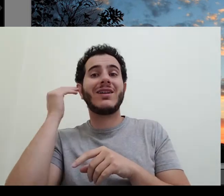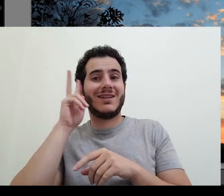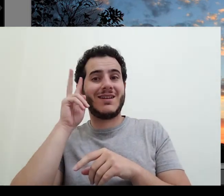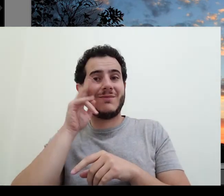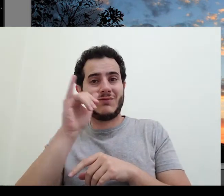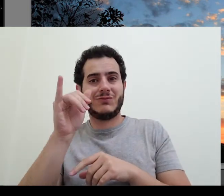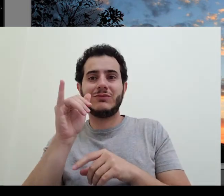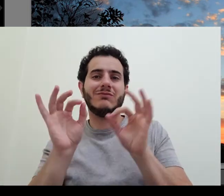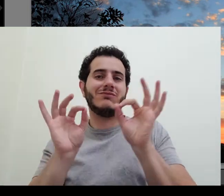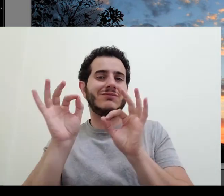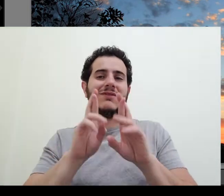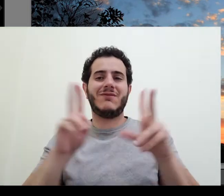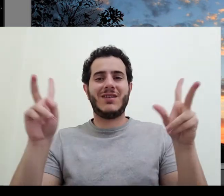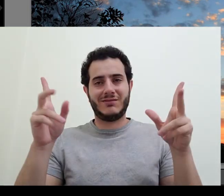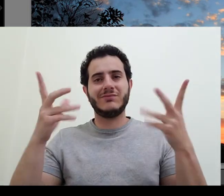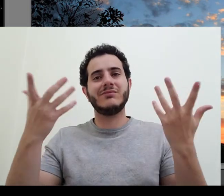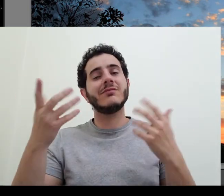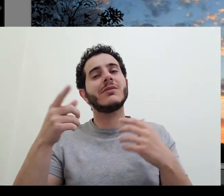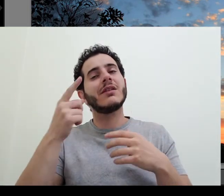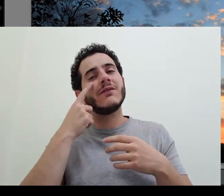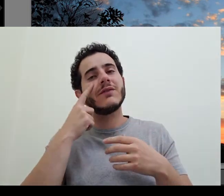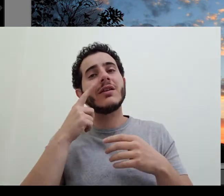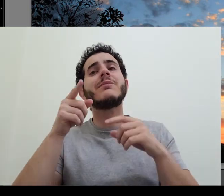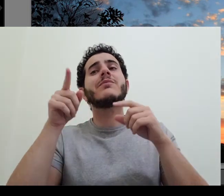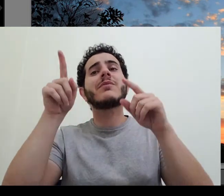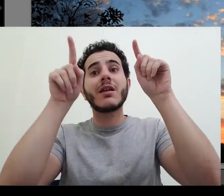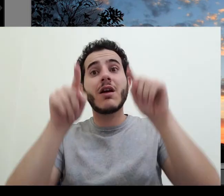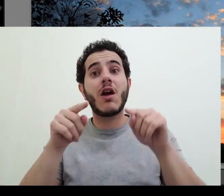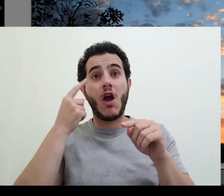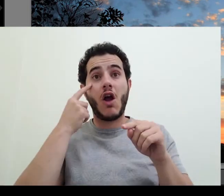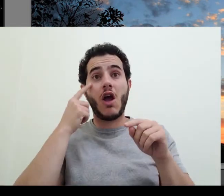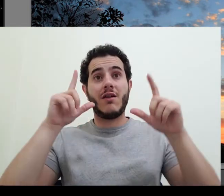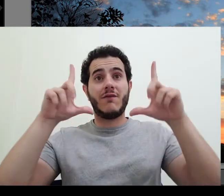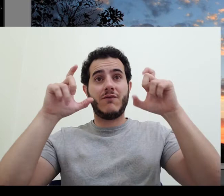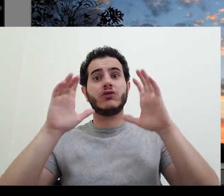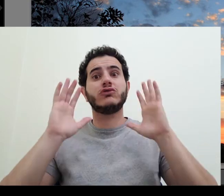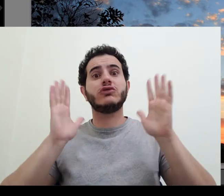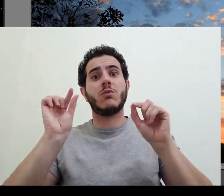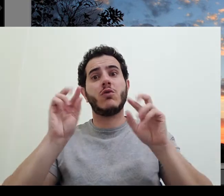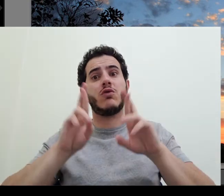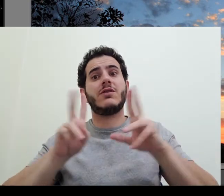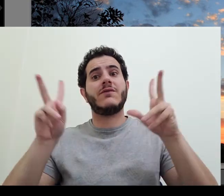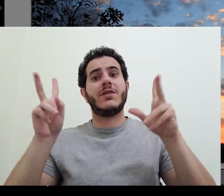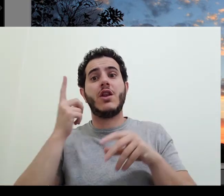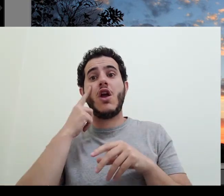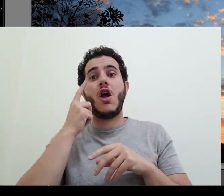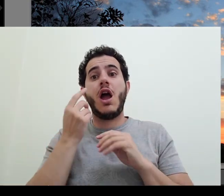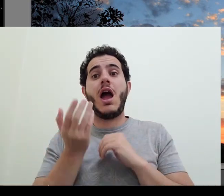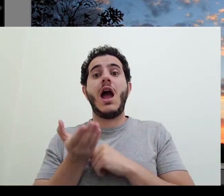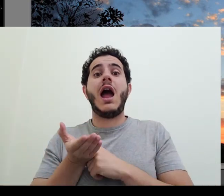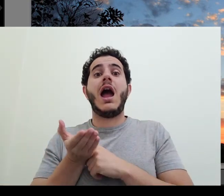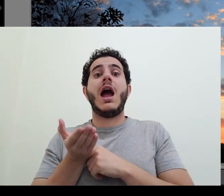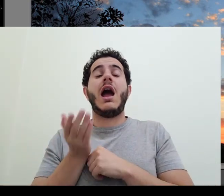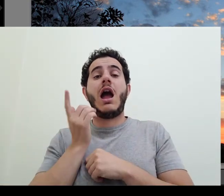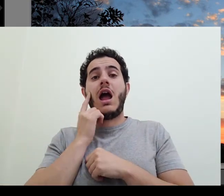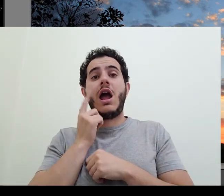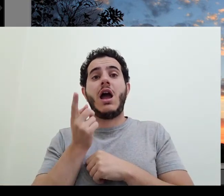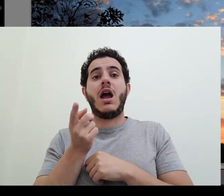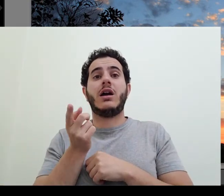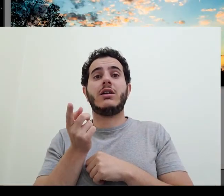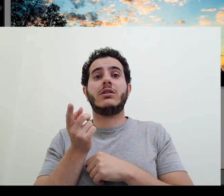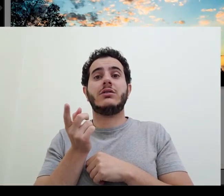dia, tá? Básico do básico, né? Repara já como que essa foto aqui já ficou diferente. Eu vou botar o antes e depois aqui pra vocês aqui,